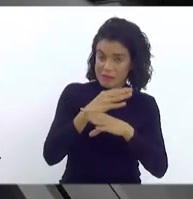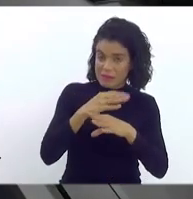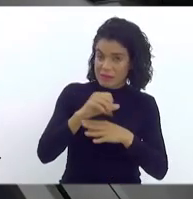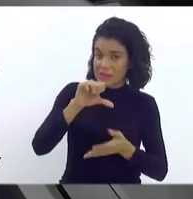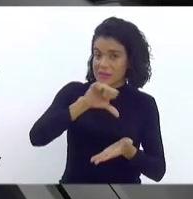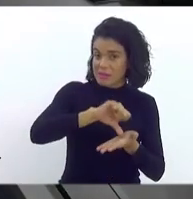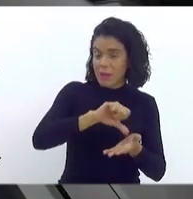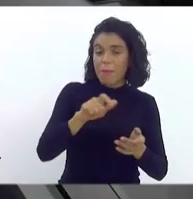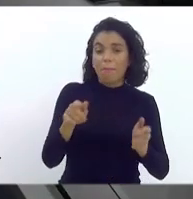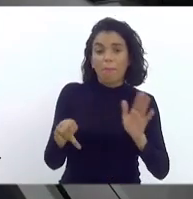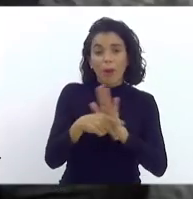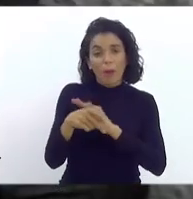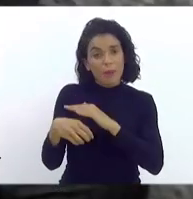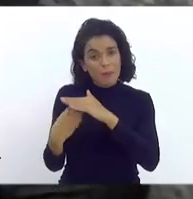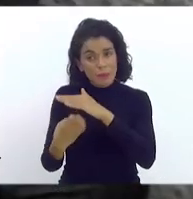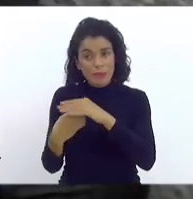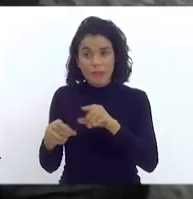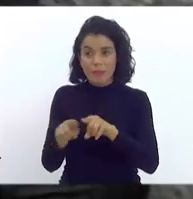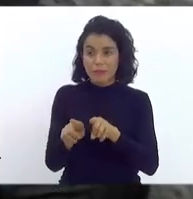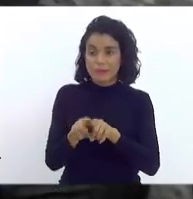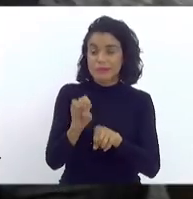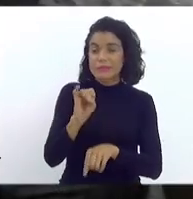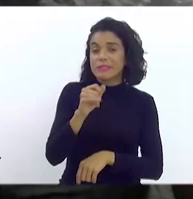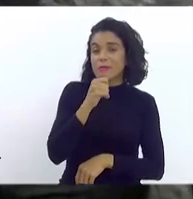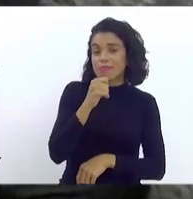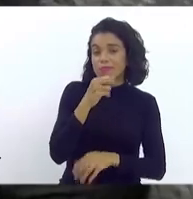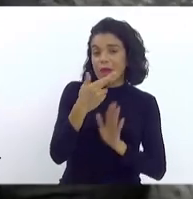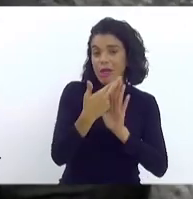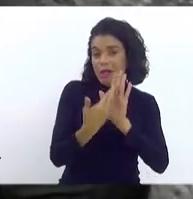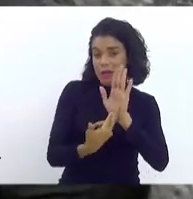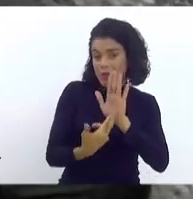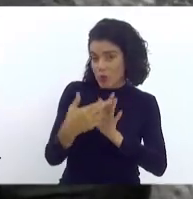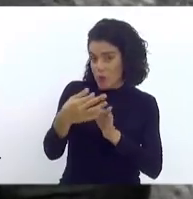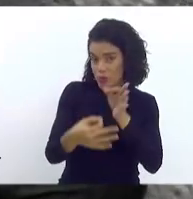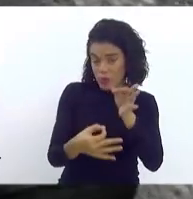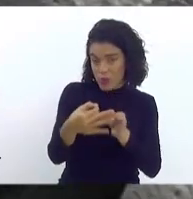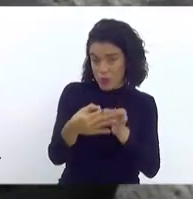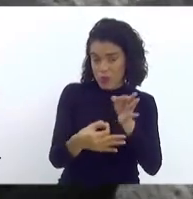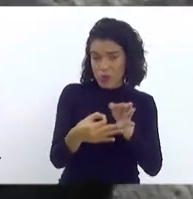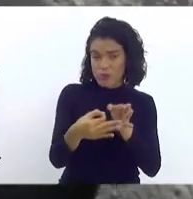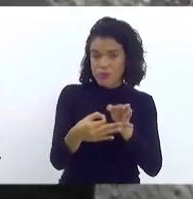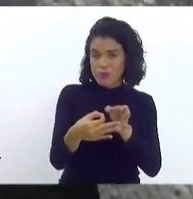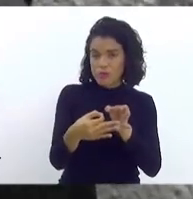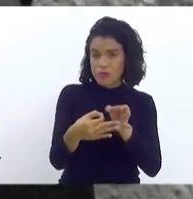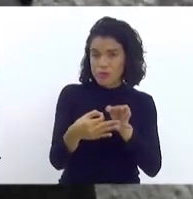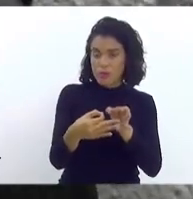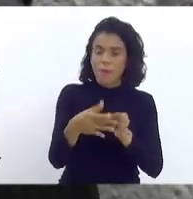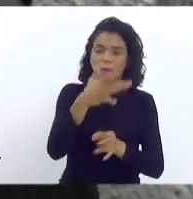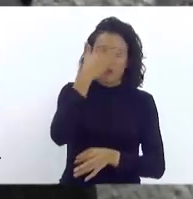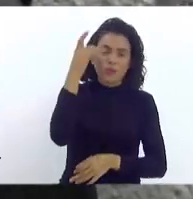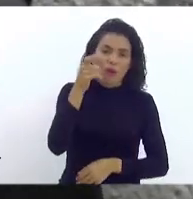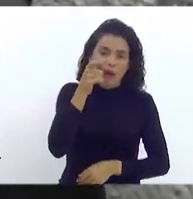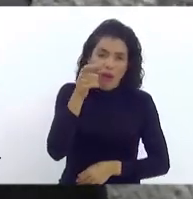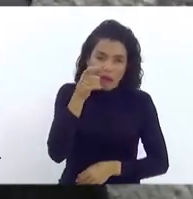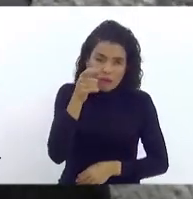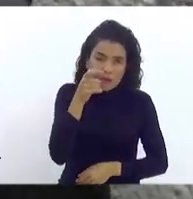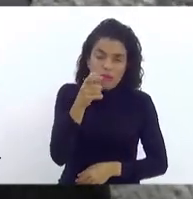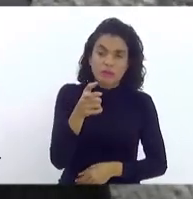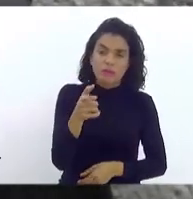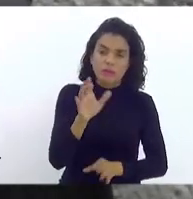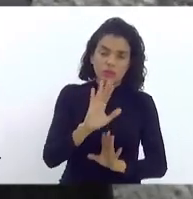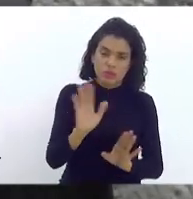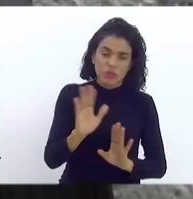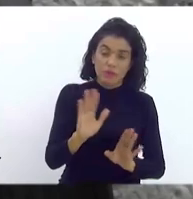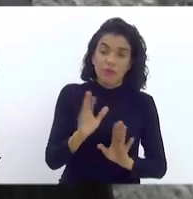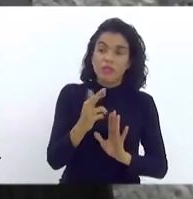própria empresa. Porque se a regulação não julga, só para deixar claro para o nosso... ouvinte. Não multa. Não,